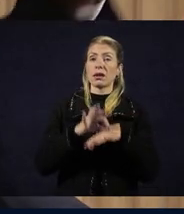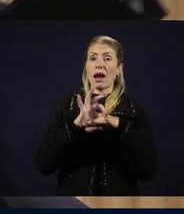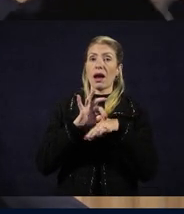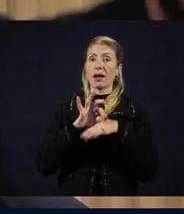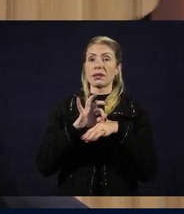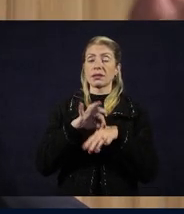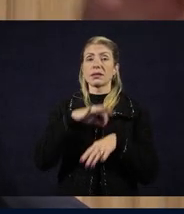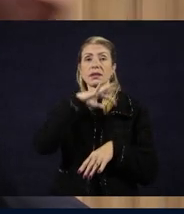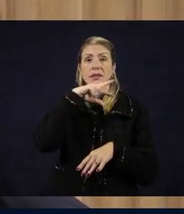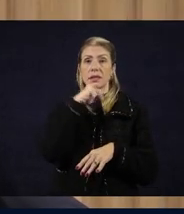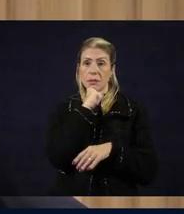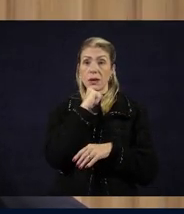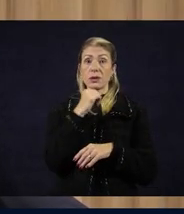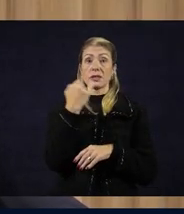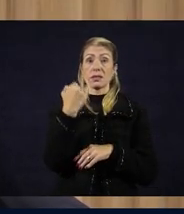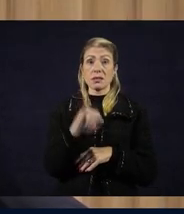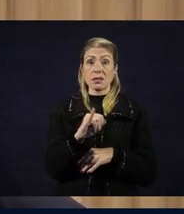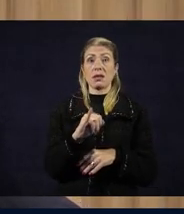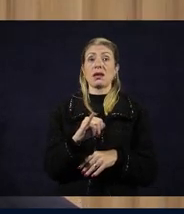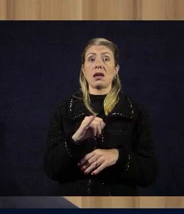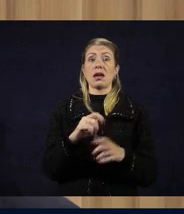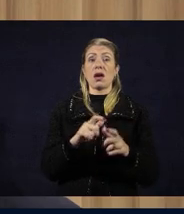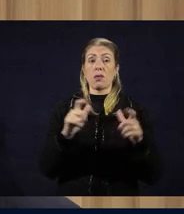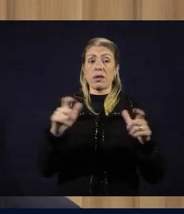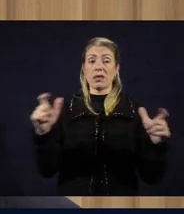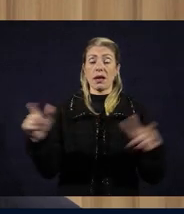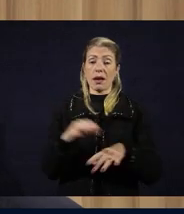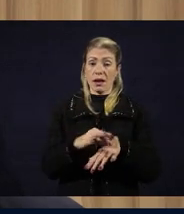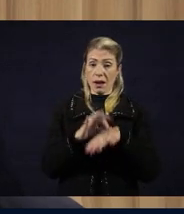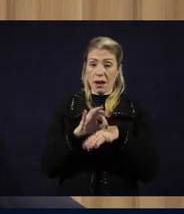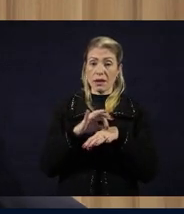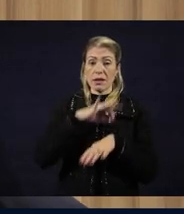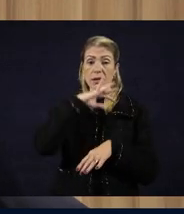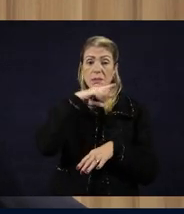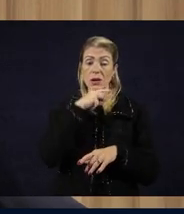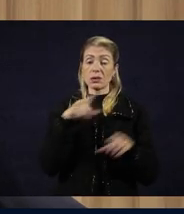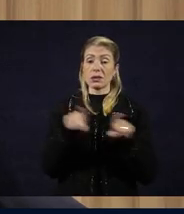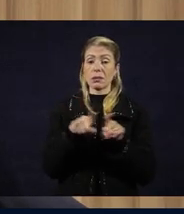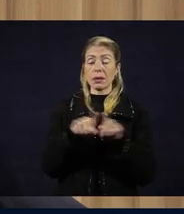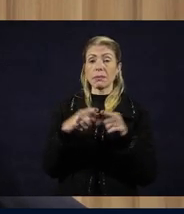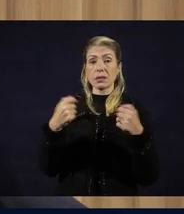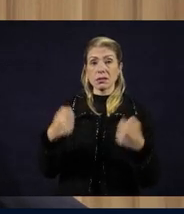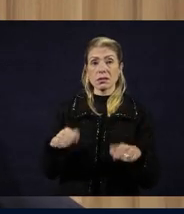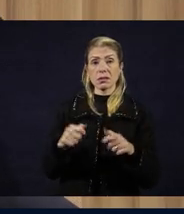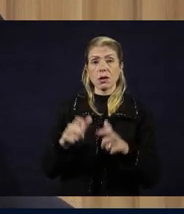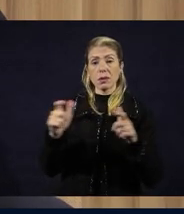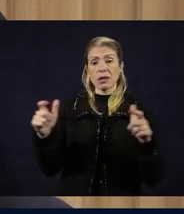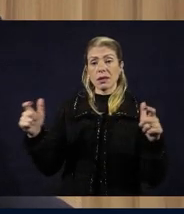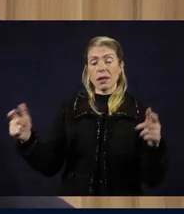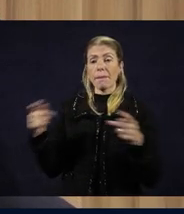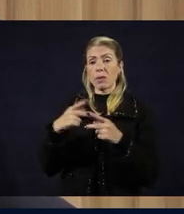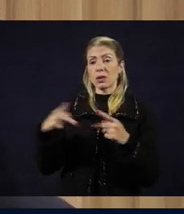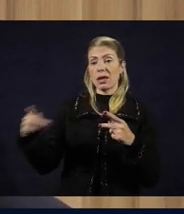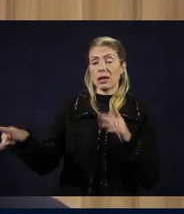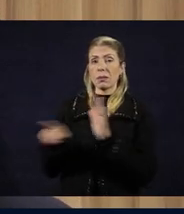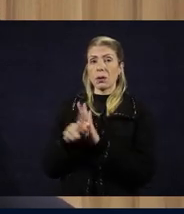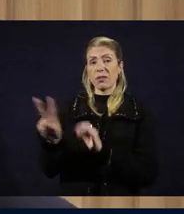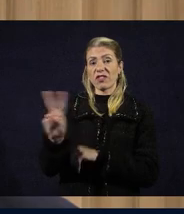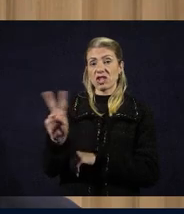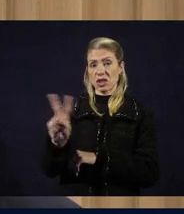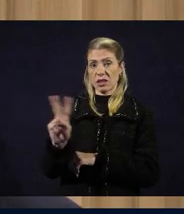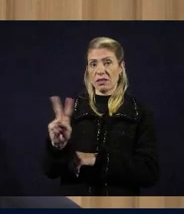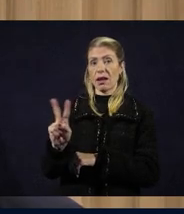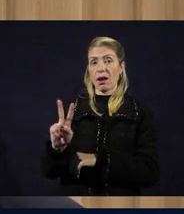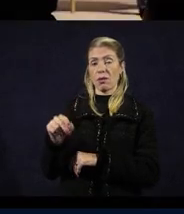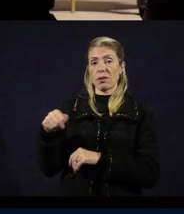aumentou proteína animal você tem que aumentar proteína vegetal para produção Então acho que mais da metade aqui pode até